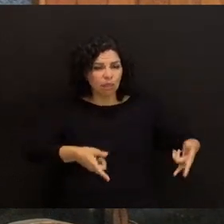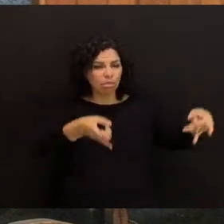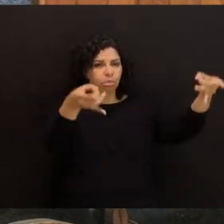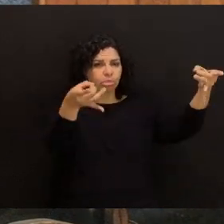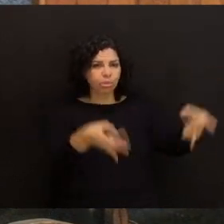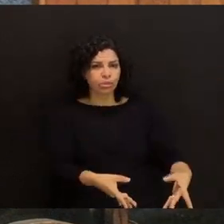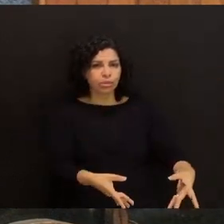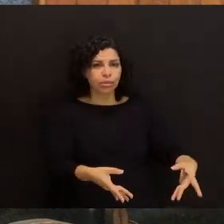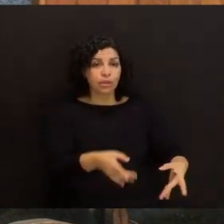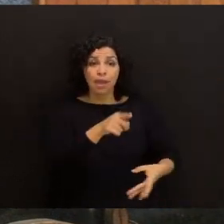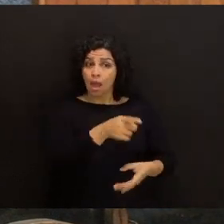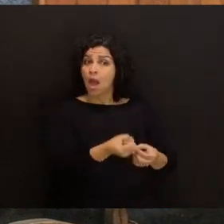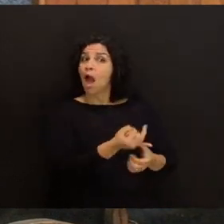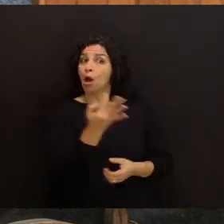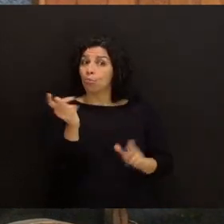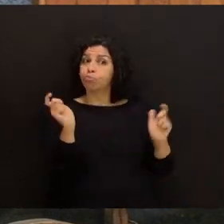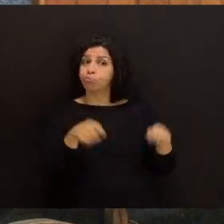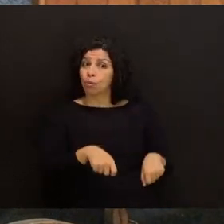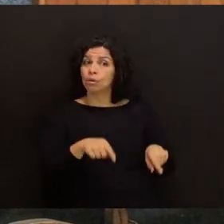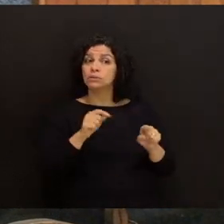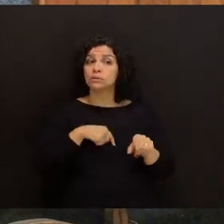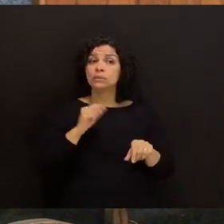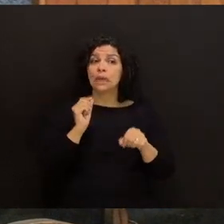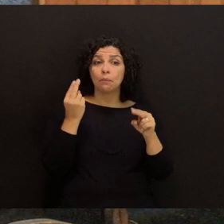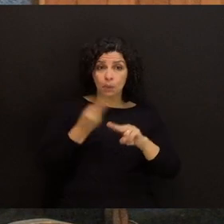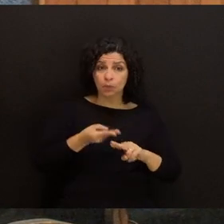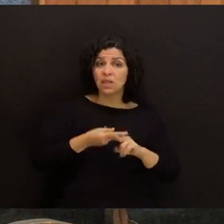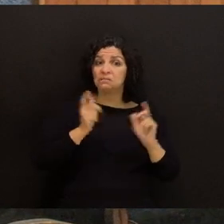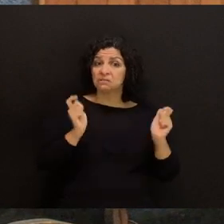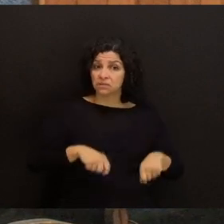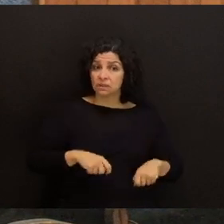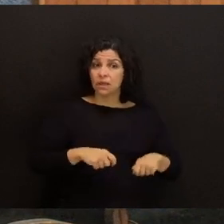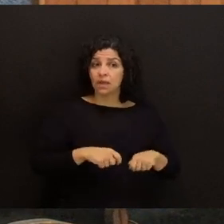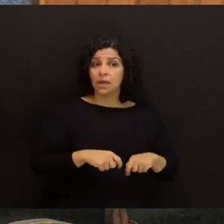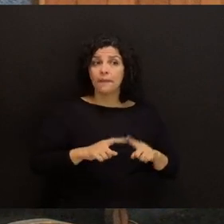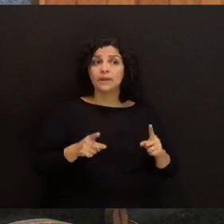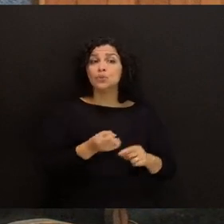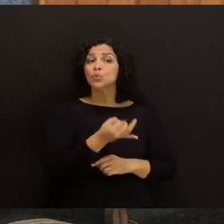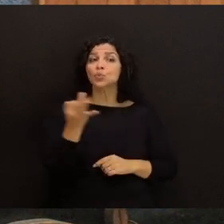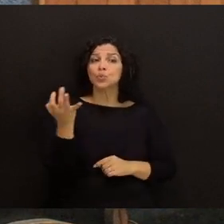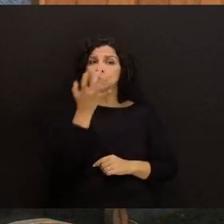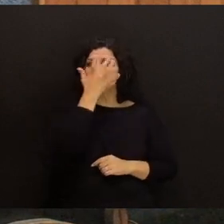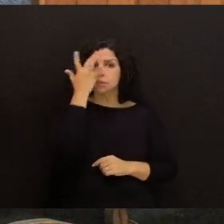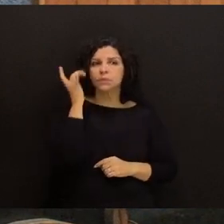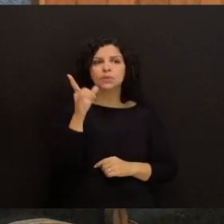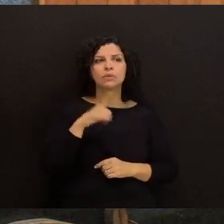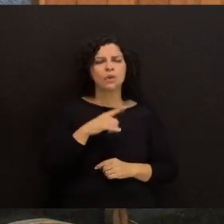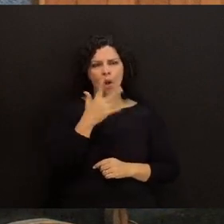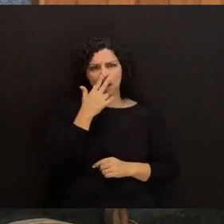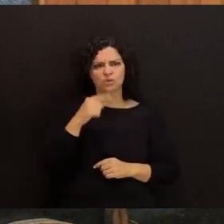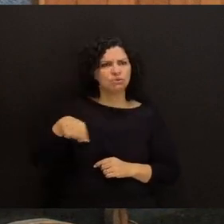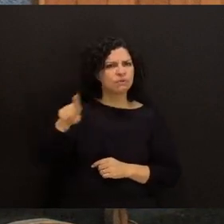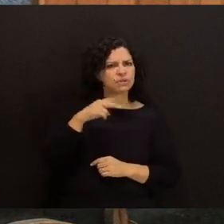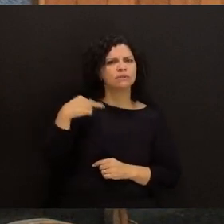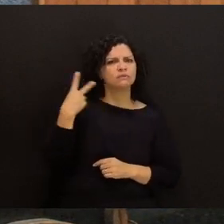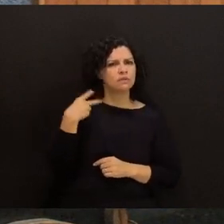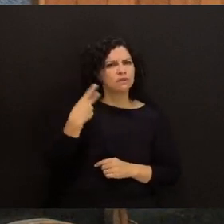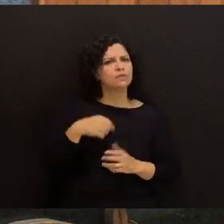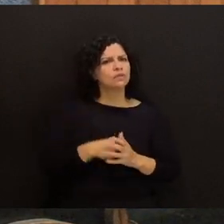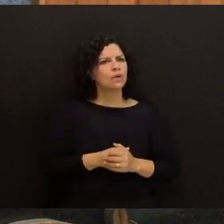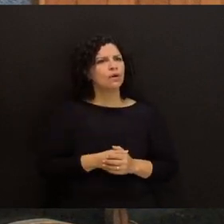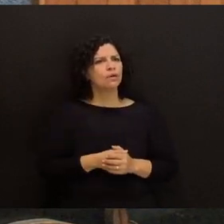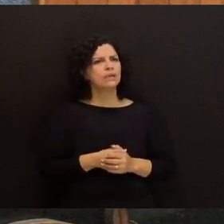macas que muito bem poderiam ser utilizadas quantas pessoas acredito que os senhores vereadores